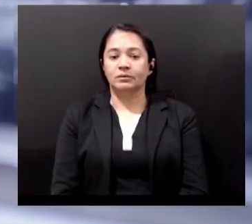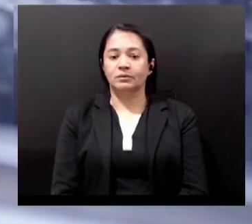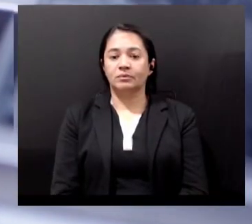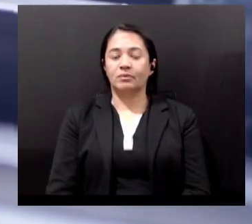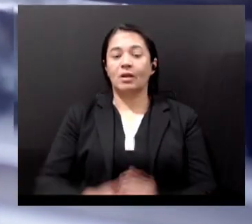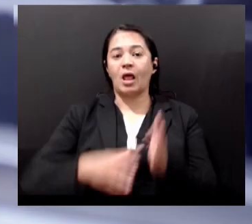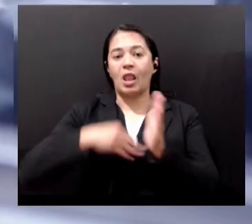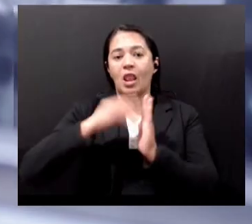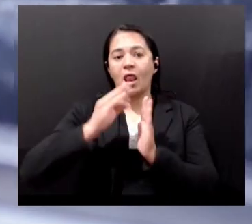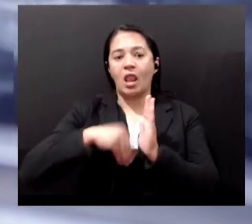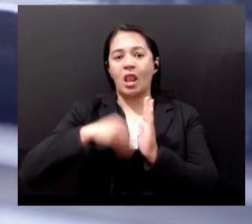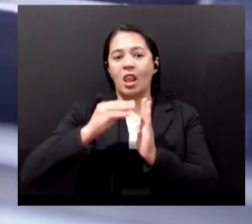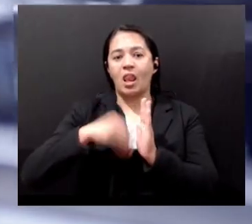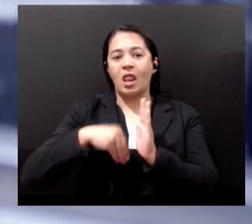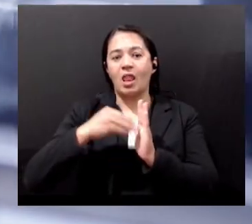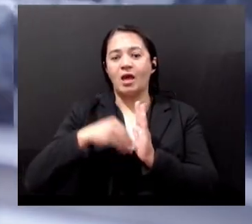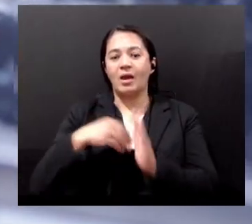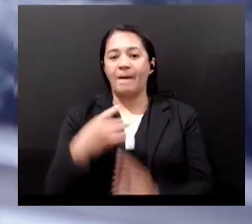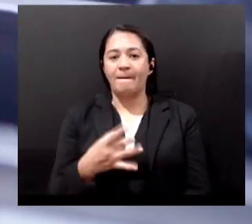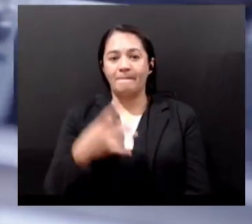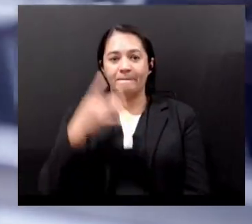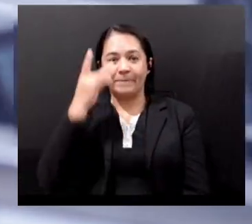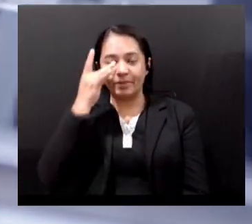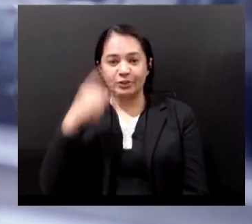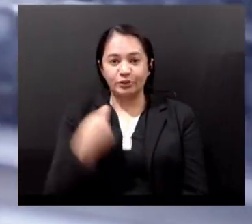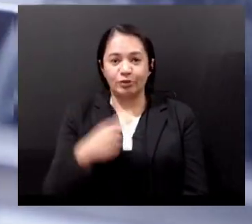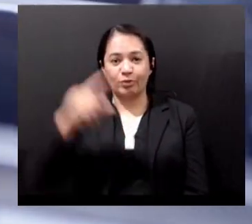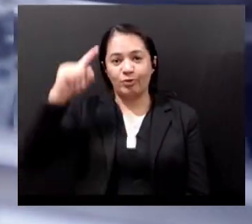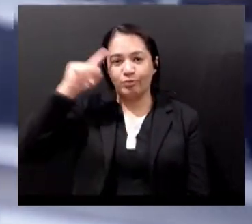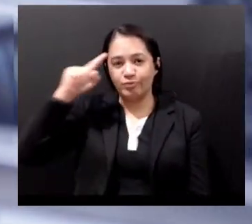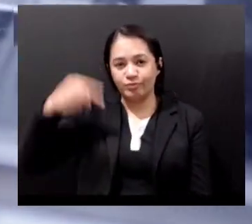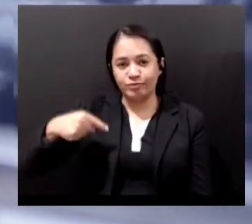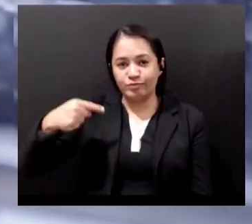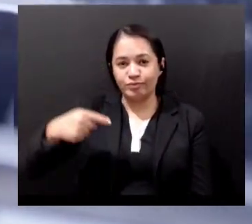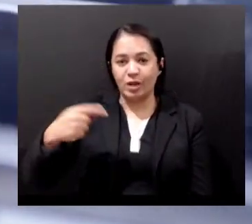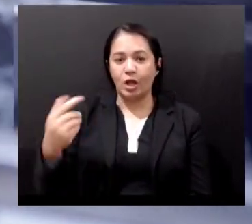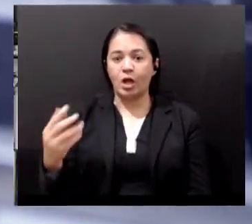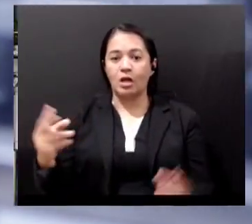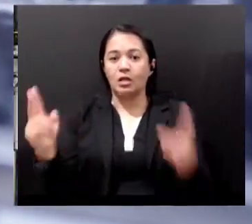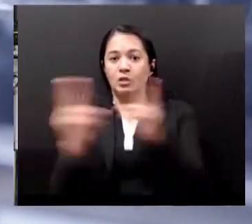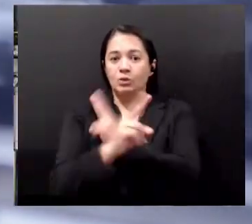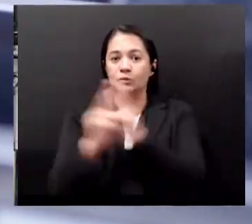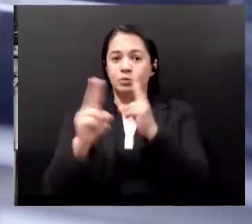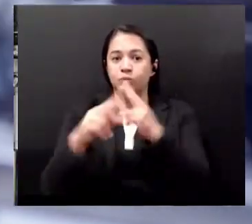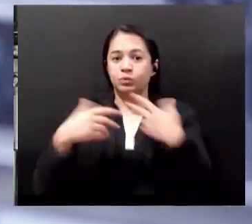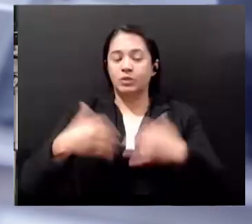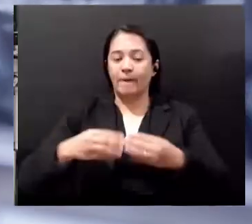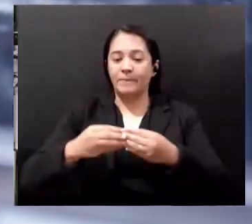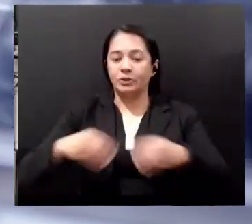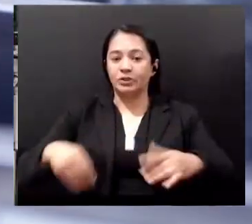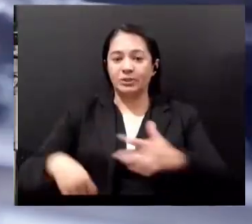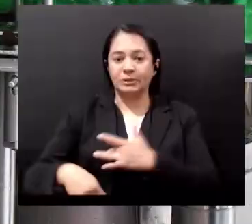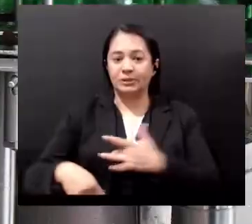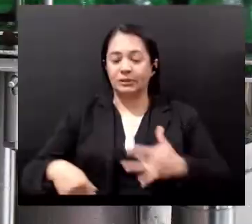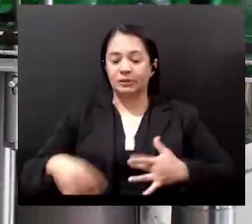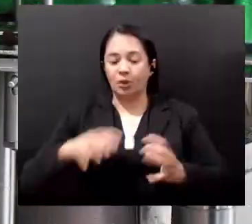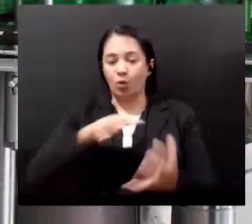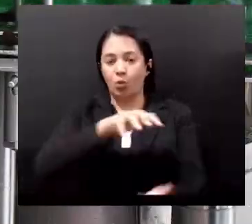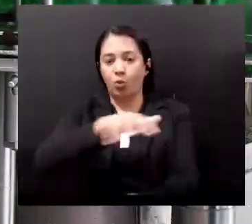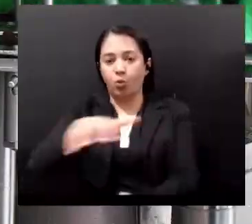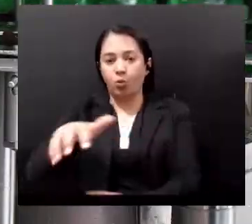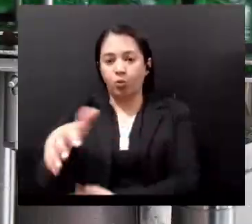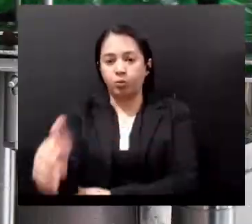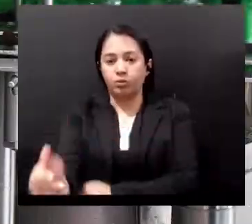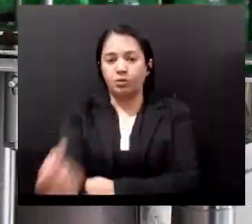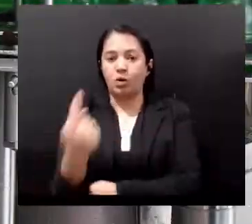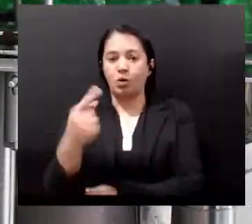O plástico onipresente em nosso dia a dia está no centro de uma crise que custa à saúde mundial cerca